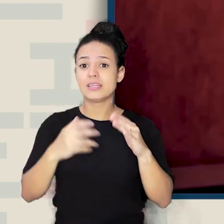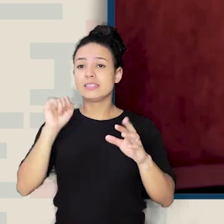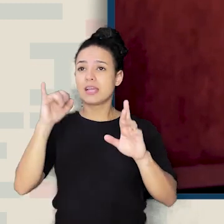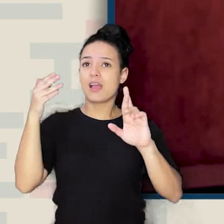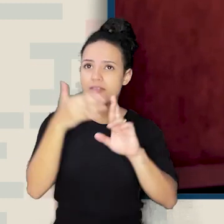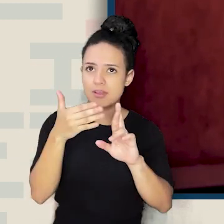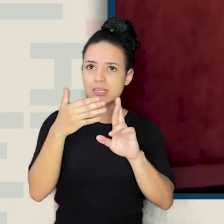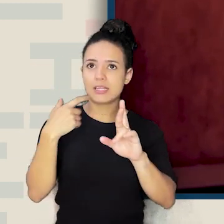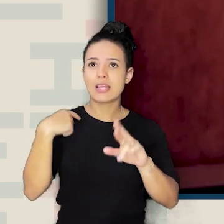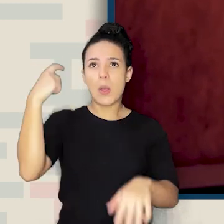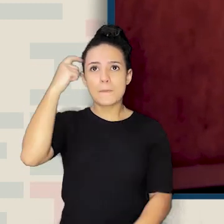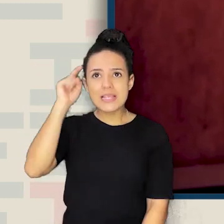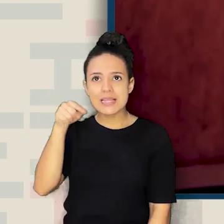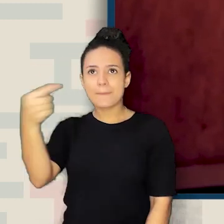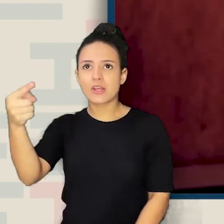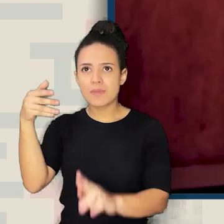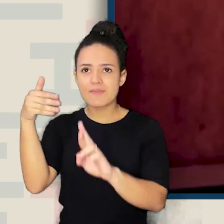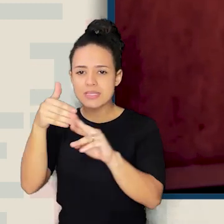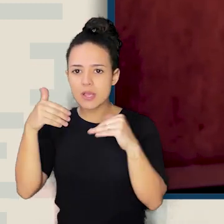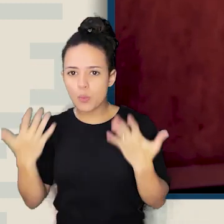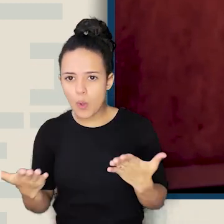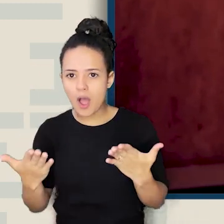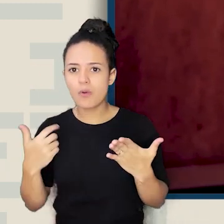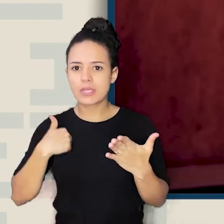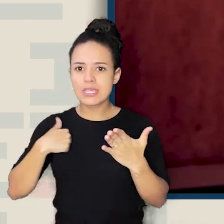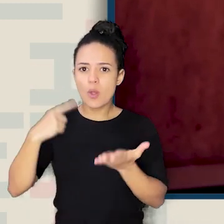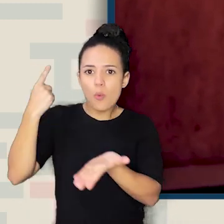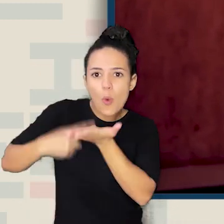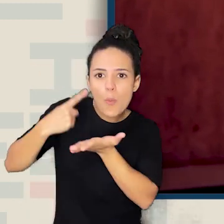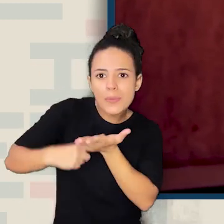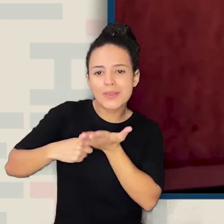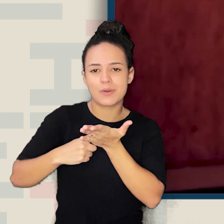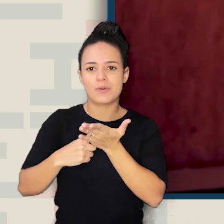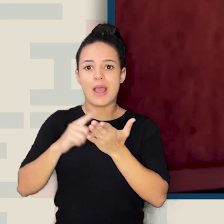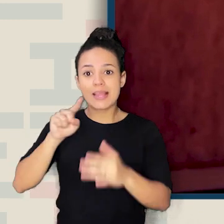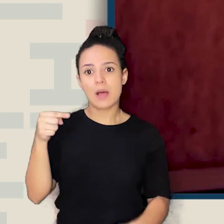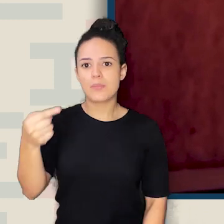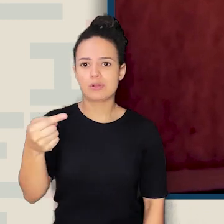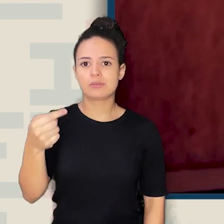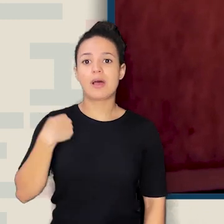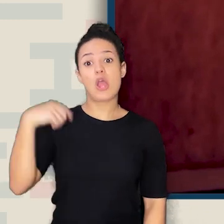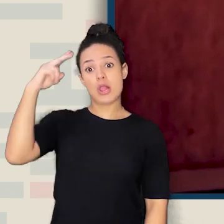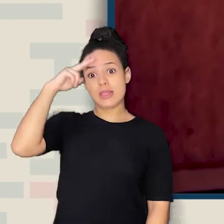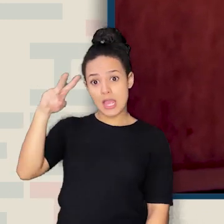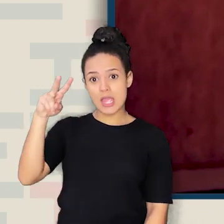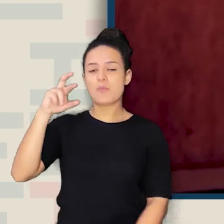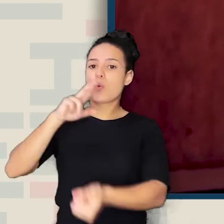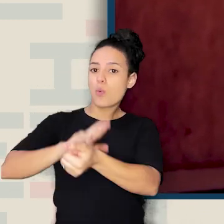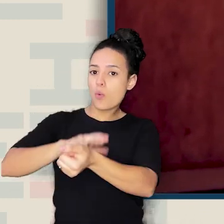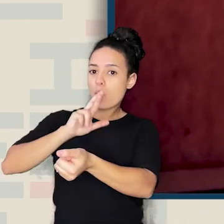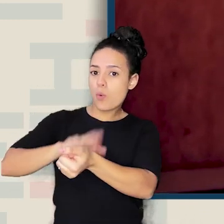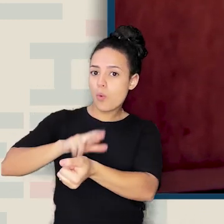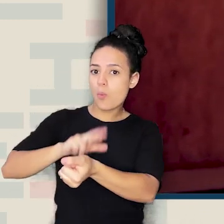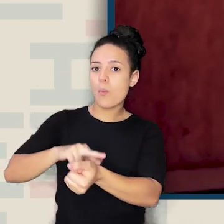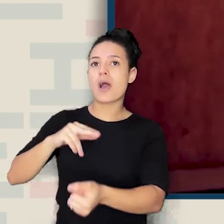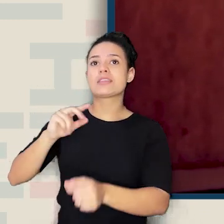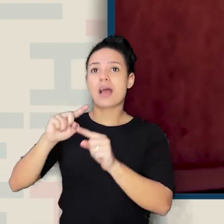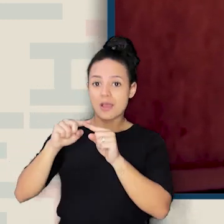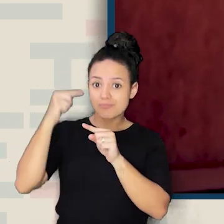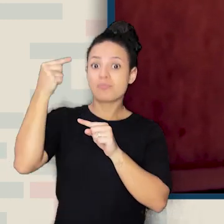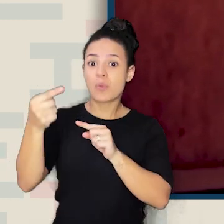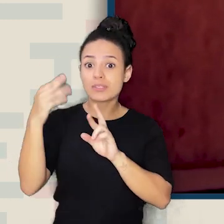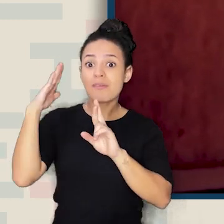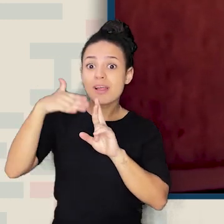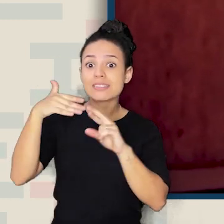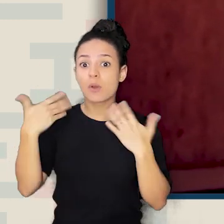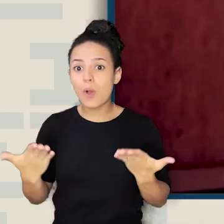eu cheguei naquela referência, eu já fico pensando na próxima referência que eu já marquei para mim. Quando chega na próxima, eu já lembro daquele compasso e já penso na